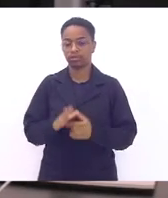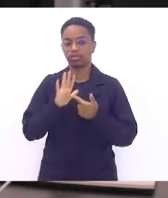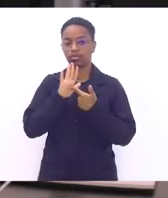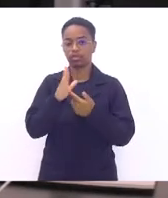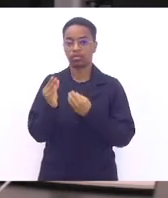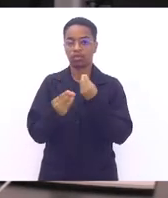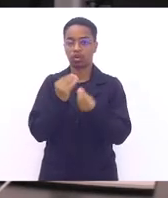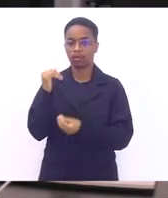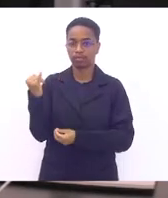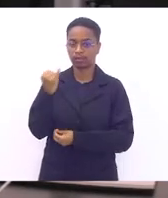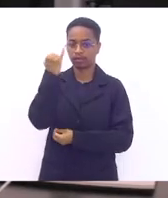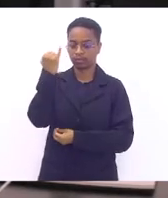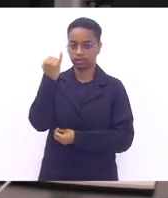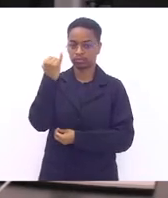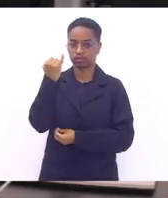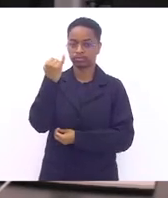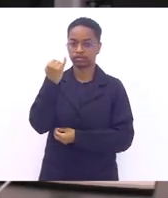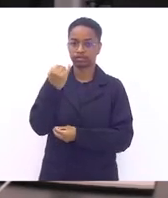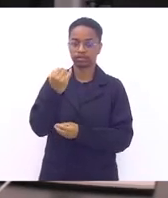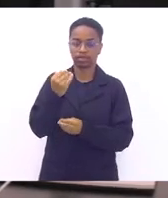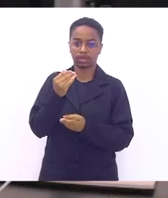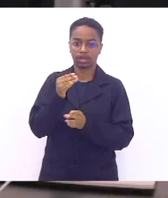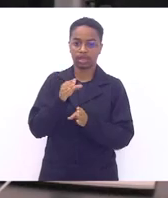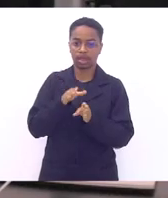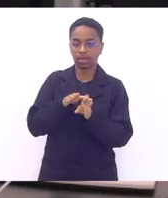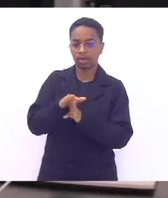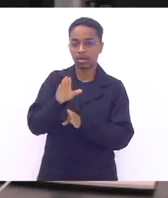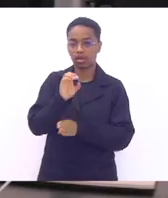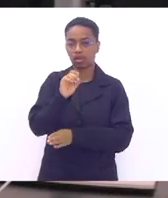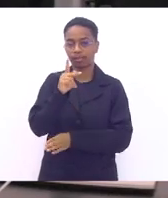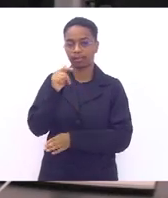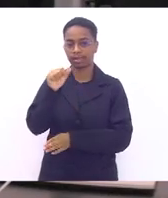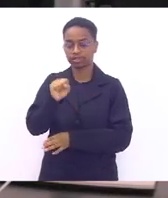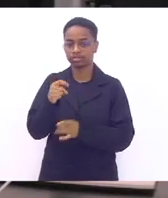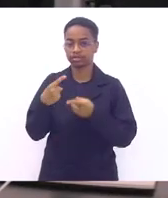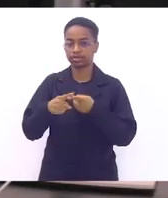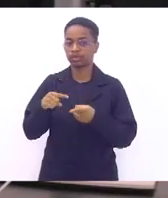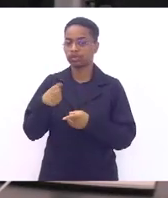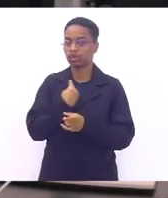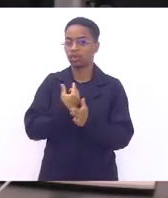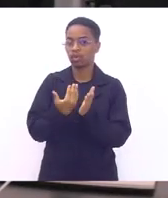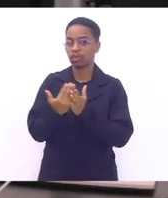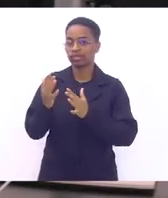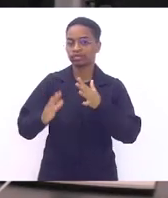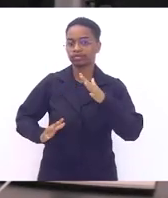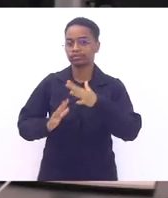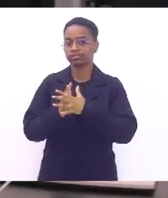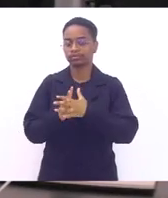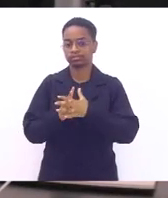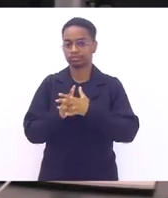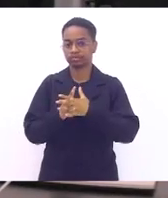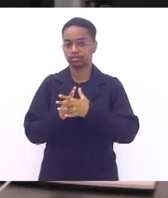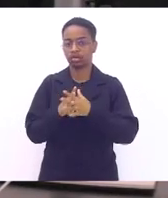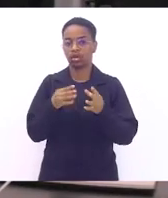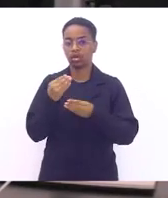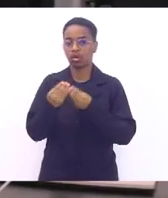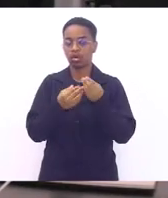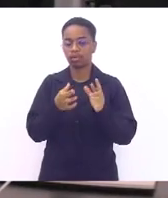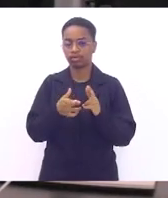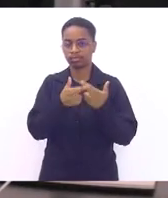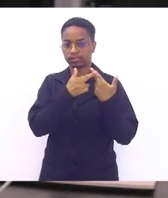importância dessa consultoria da OPAS, considerando que a gente começa a extrapolar limites da